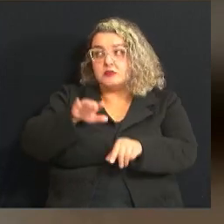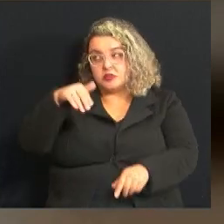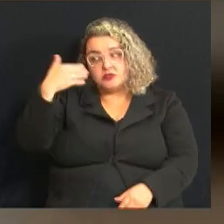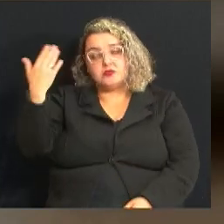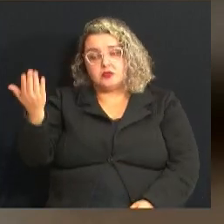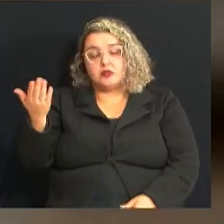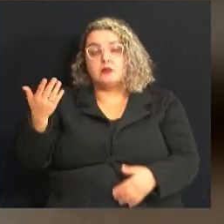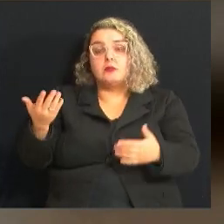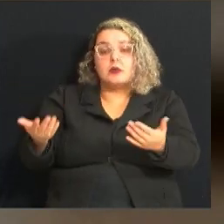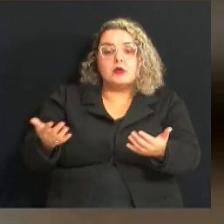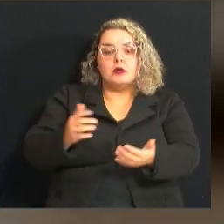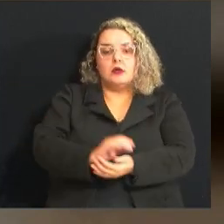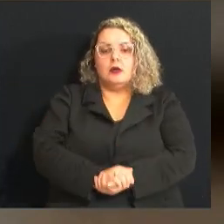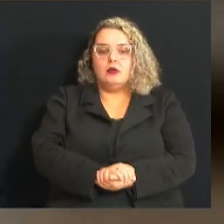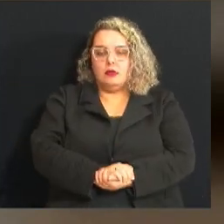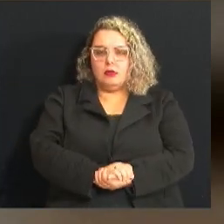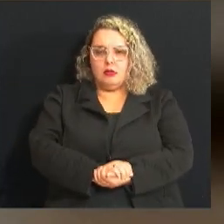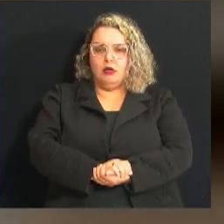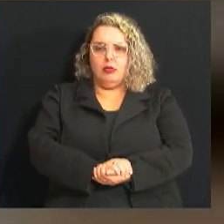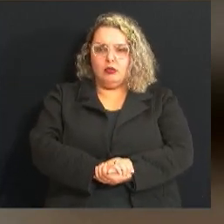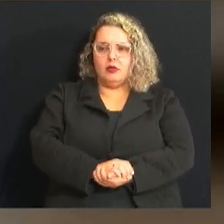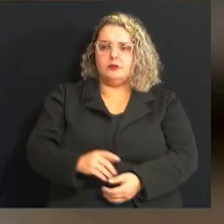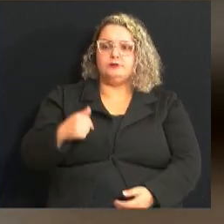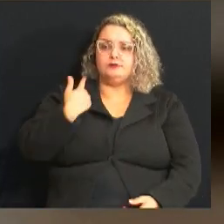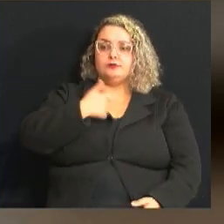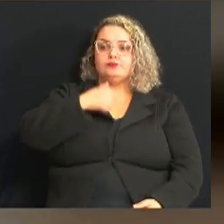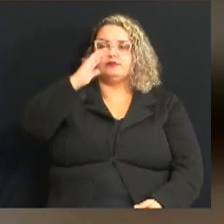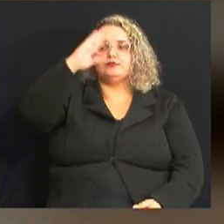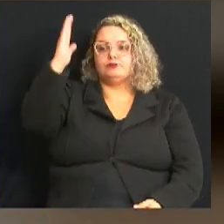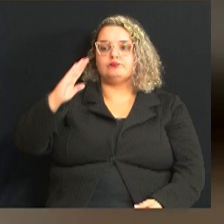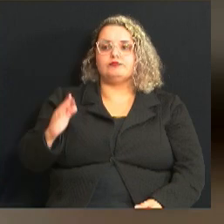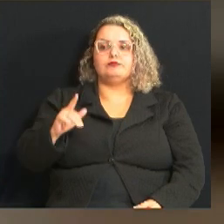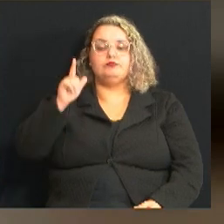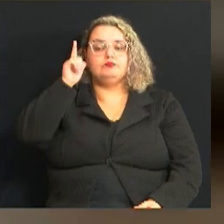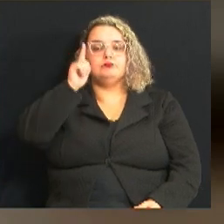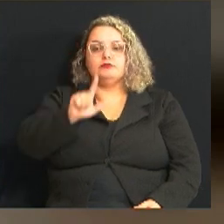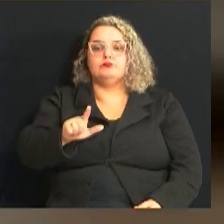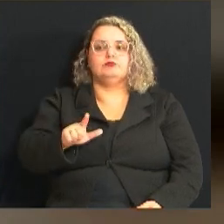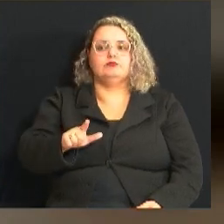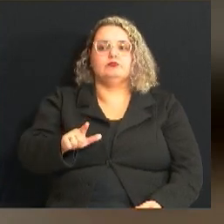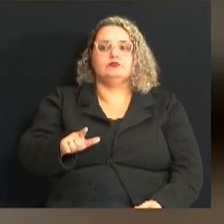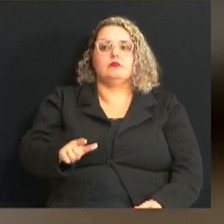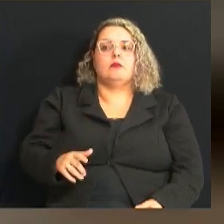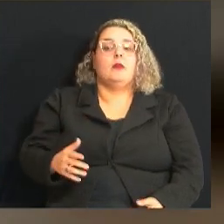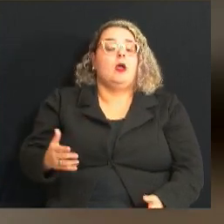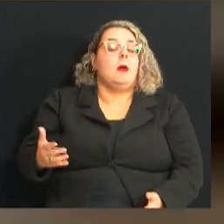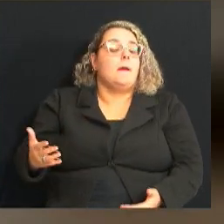Mas nós, brasileiros, não estamos conseguindo extrair todo o potencial